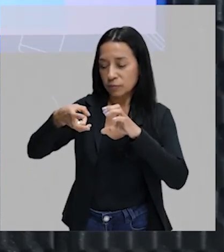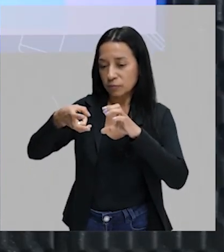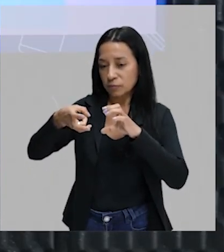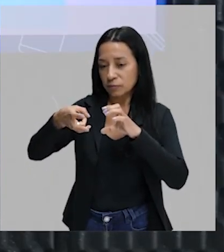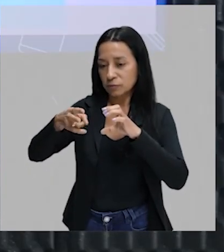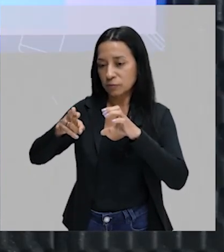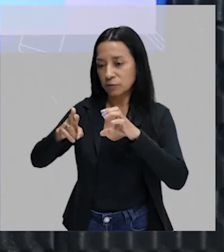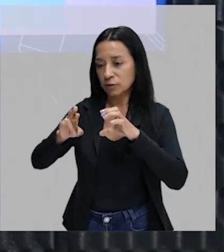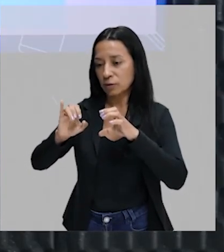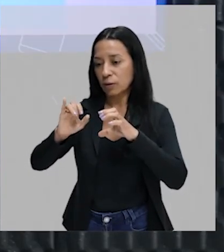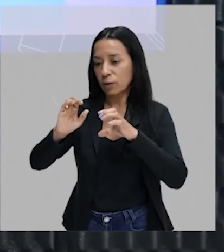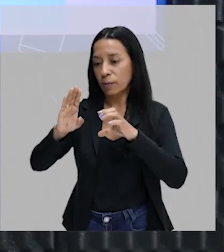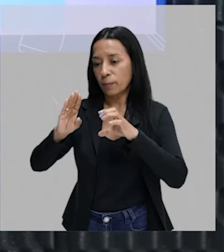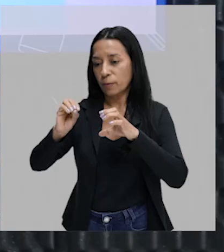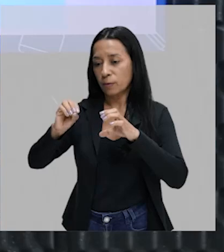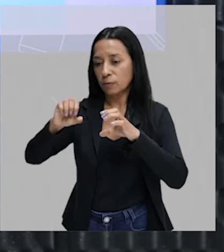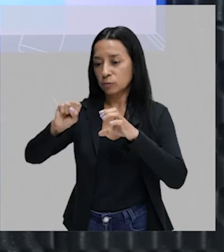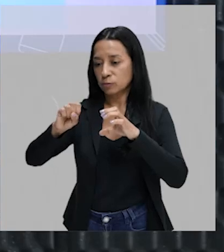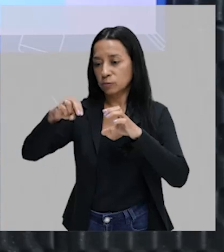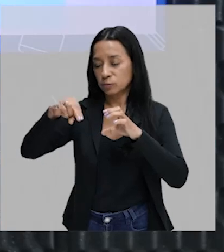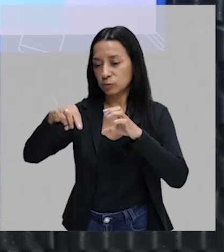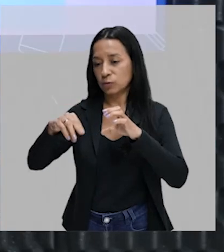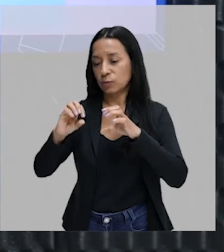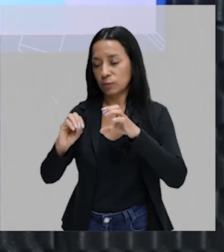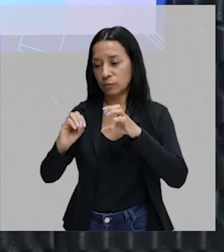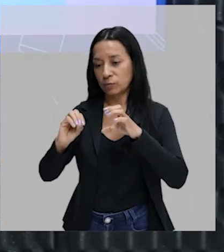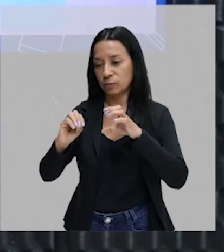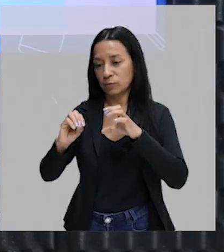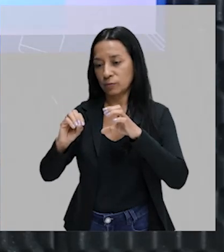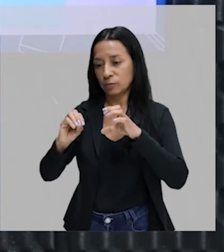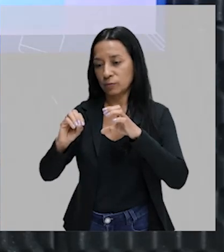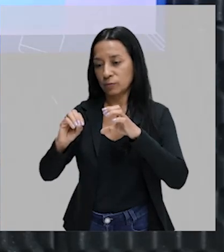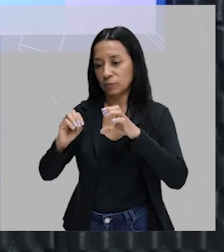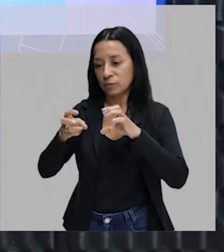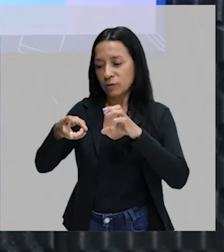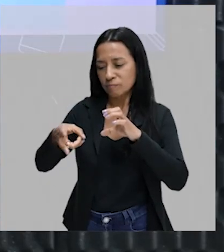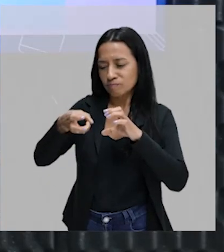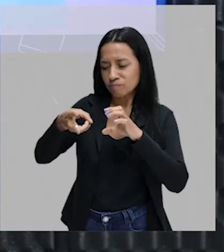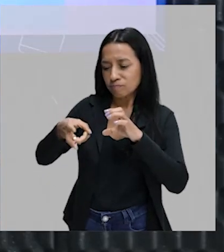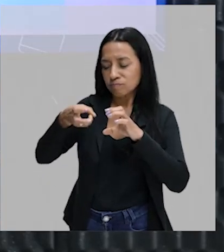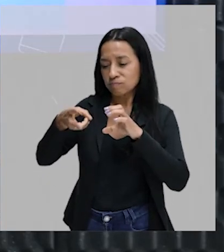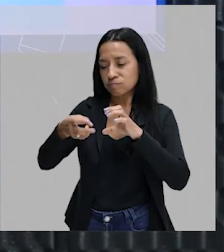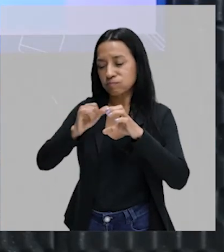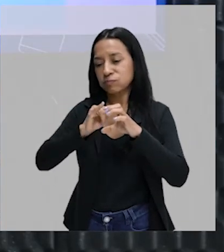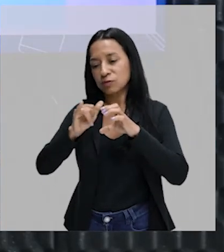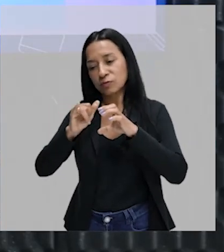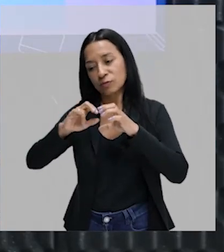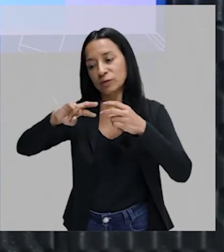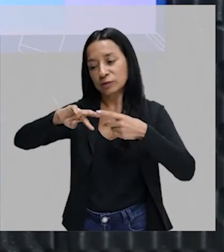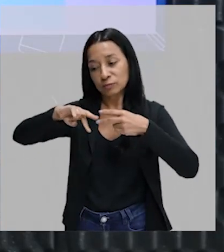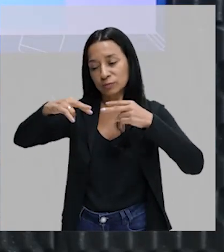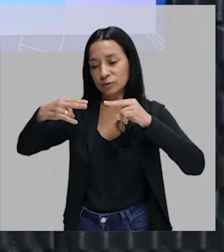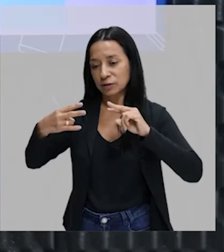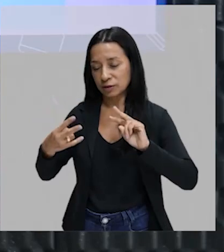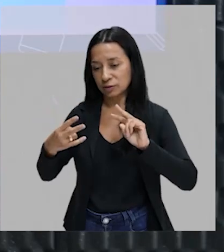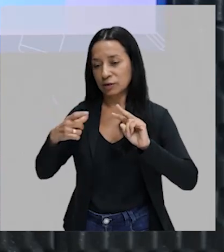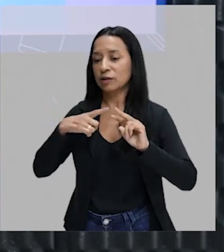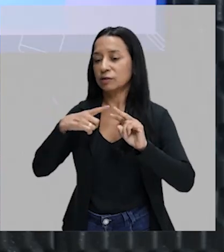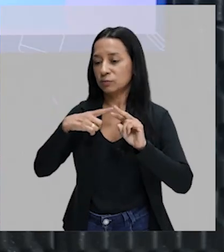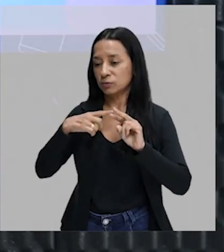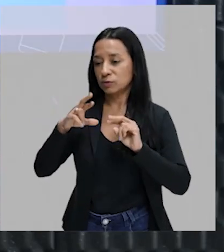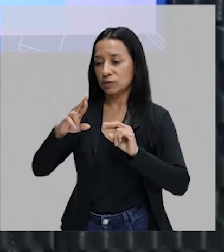chamada ribossomo. Então, esse ribossomo ele vai lendo as informações genéticas que tem aqui no RNA